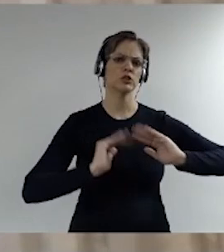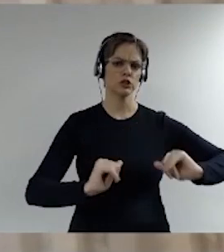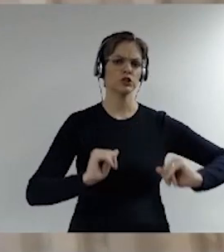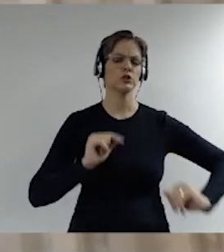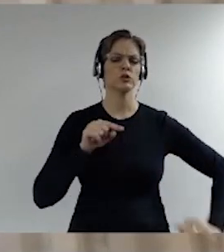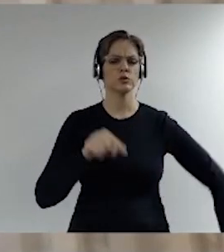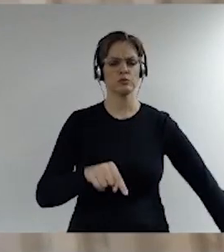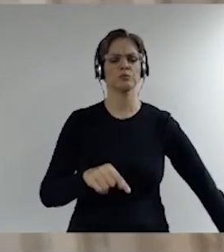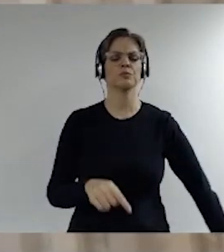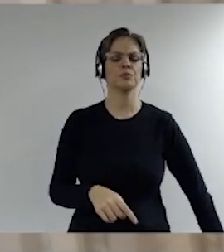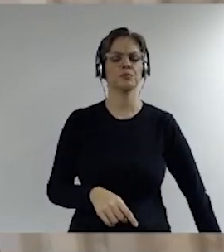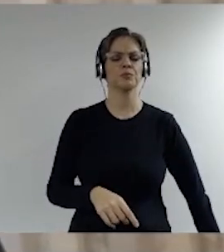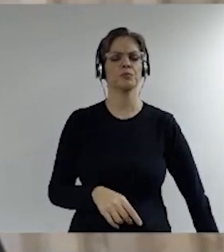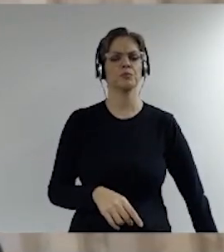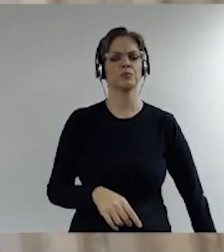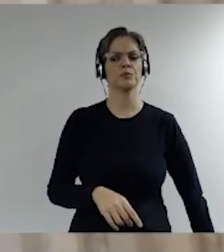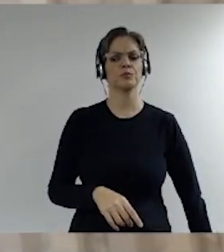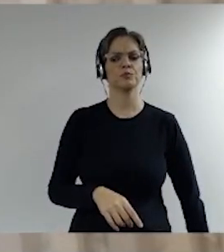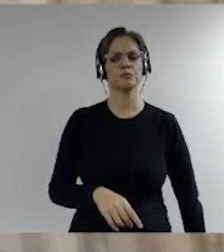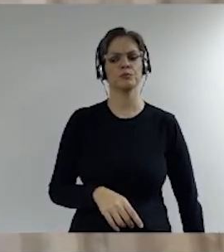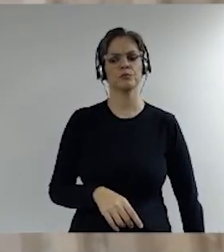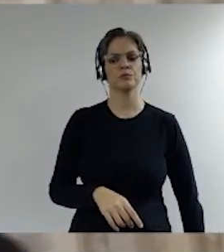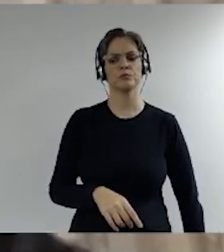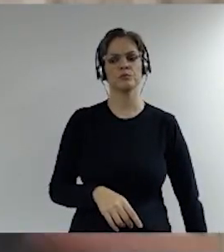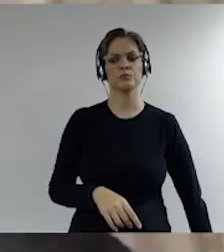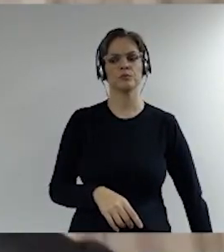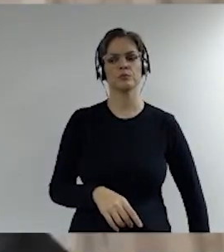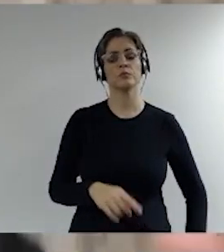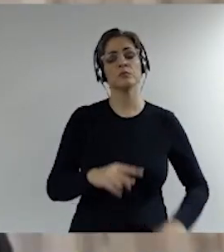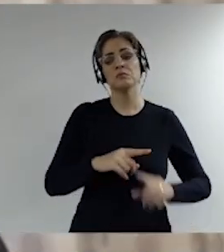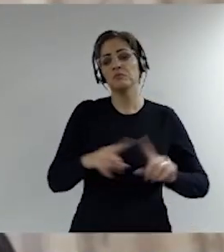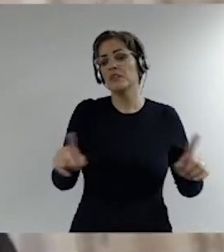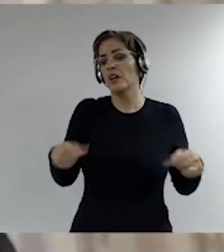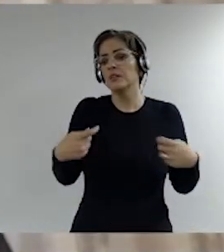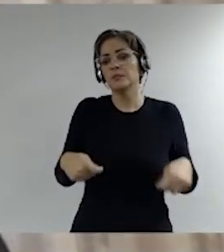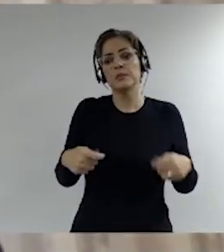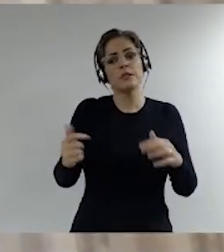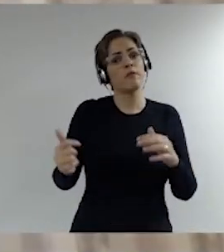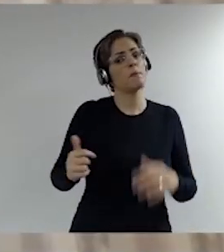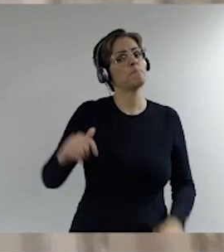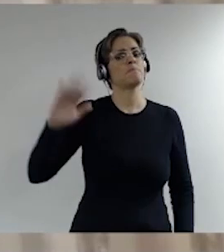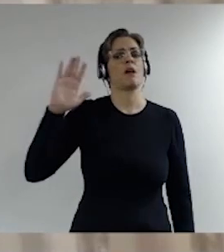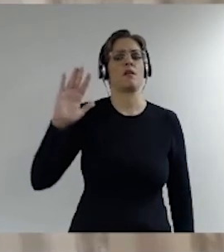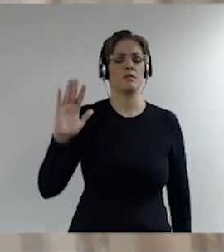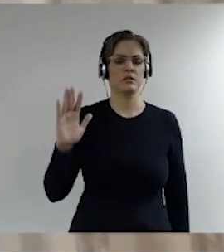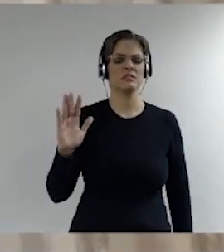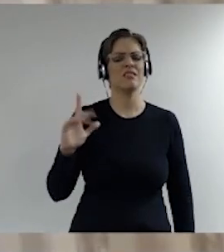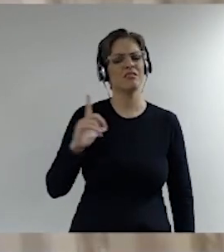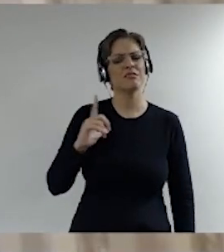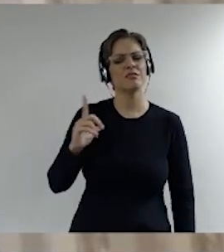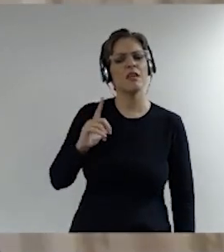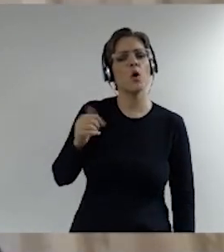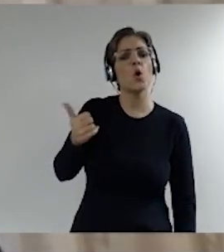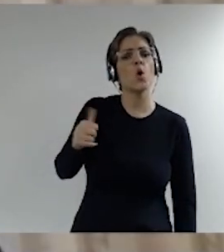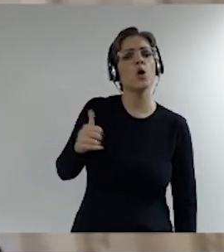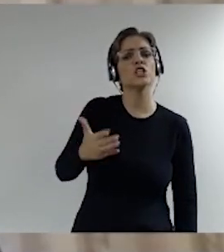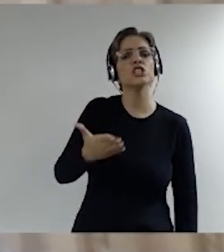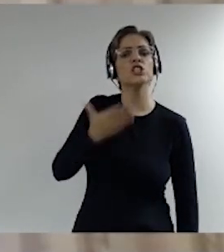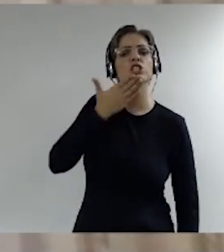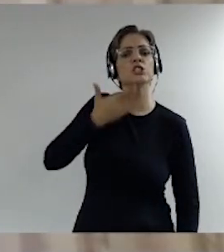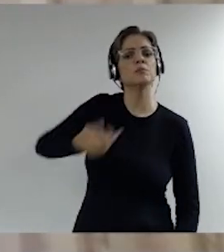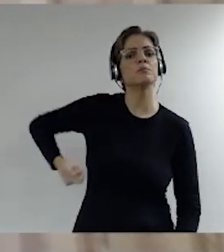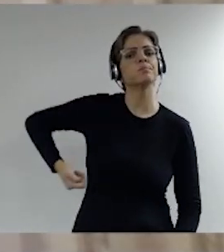esse tipo de benefício. Mas era necessário fazer algo mais. Nós que já temos na nossa prateleira 11 tipos de